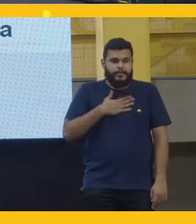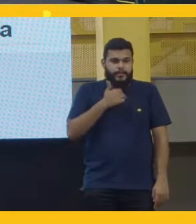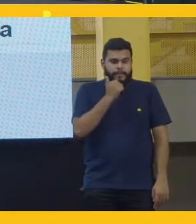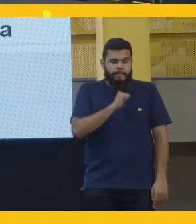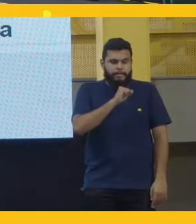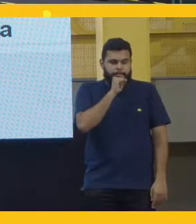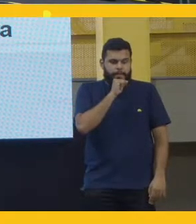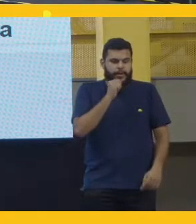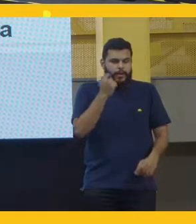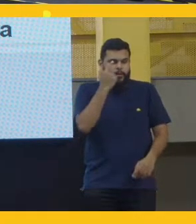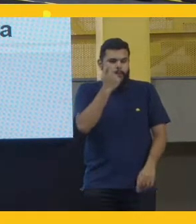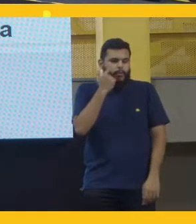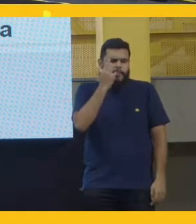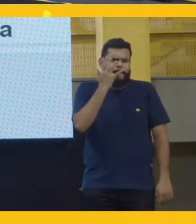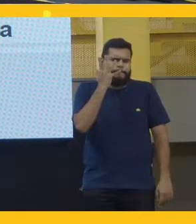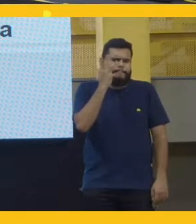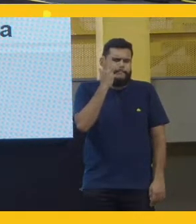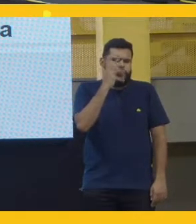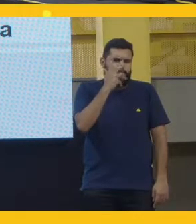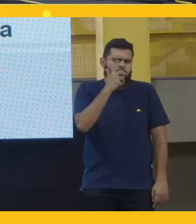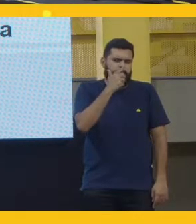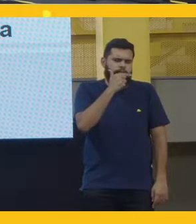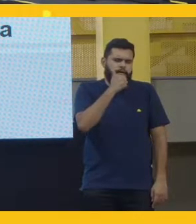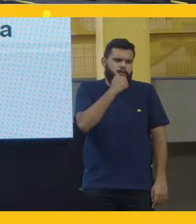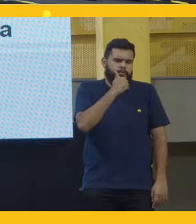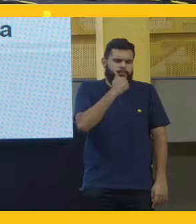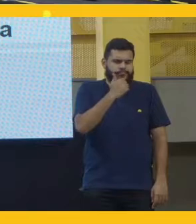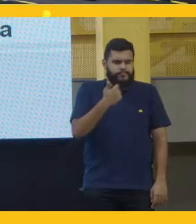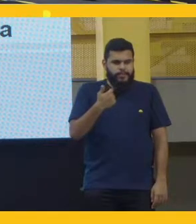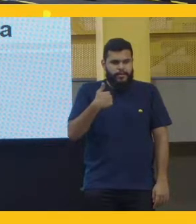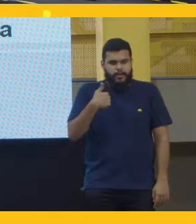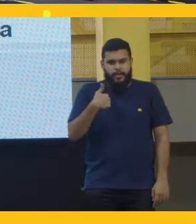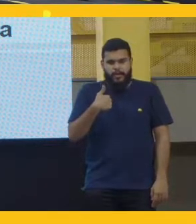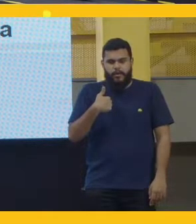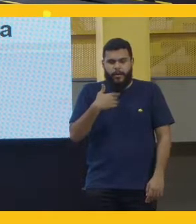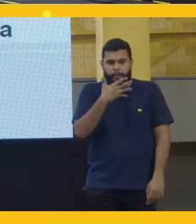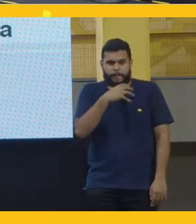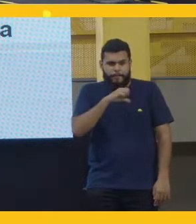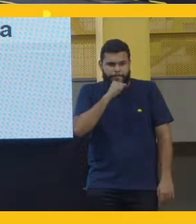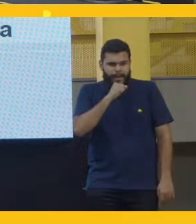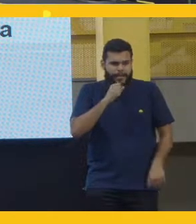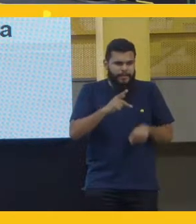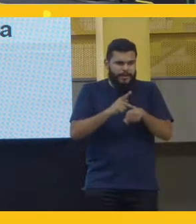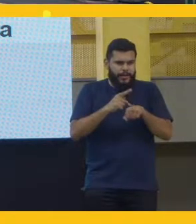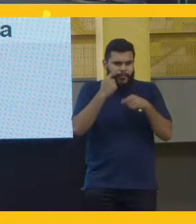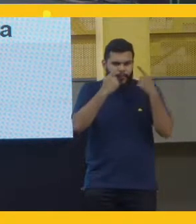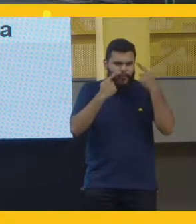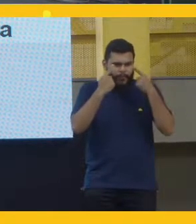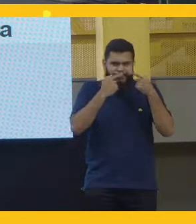pai. E a mãe tem os olhos verdes bonito. E o pai aqui só esses olhos preto.